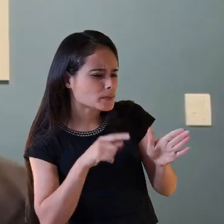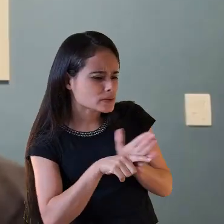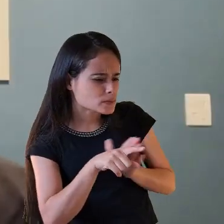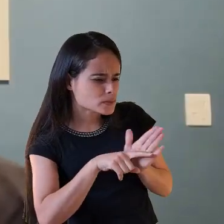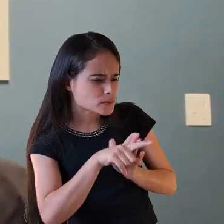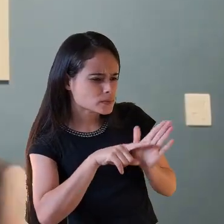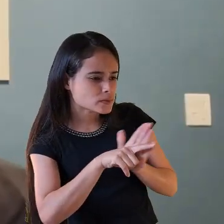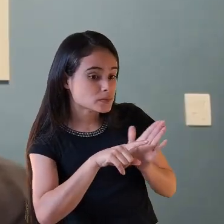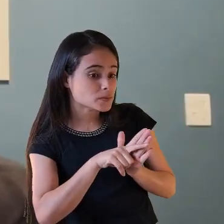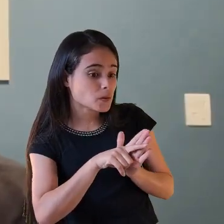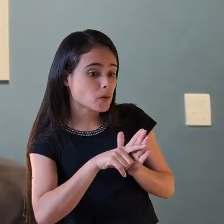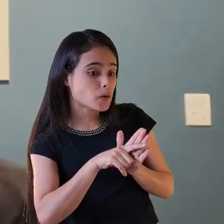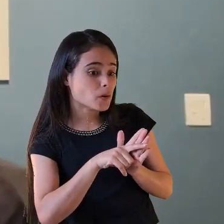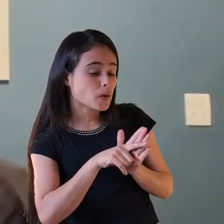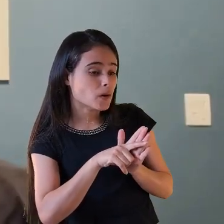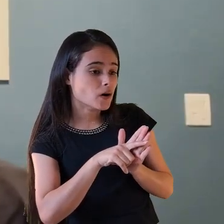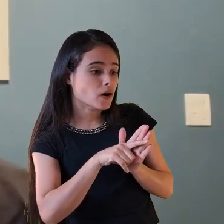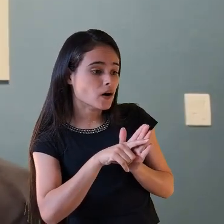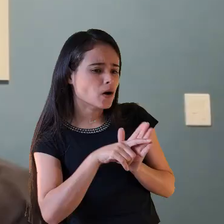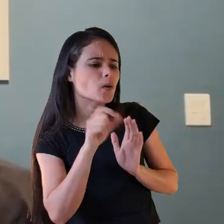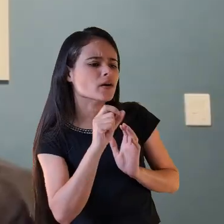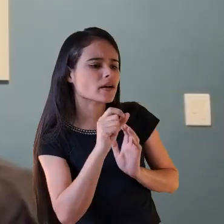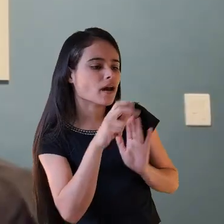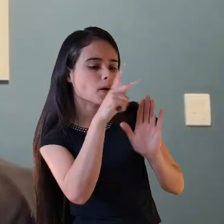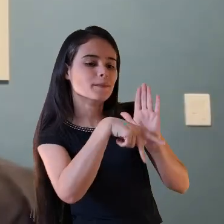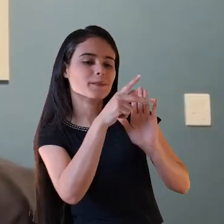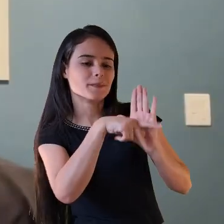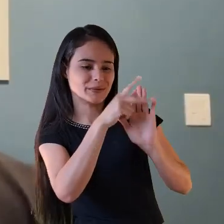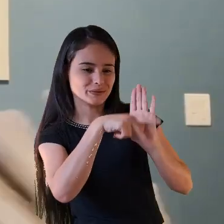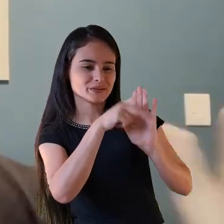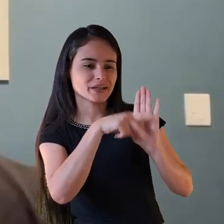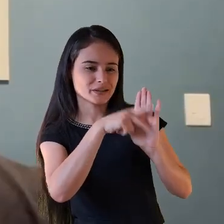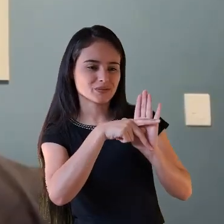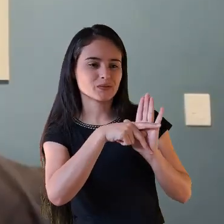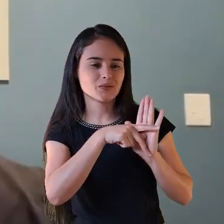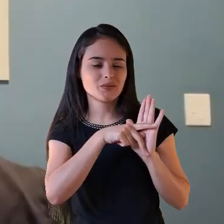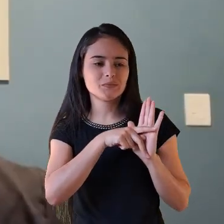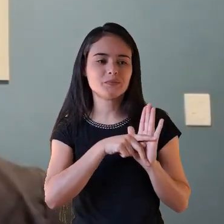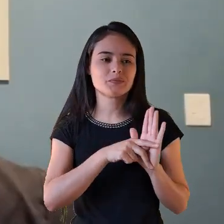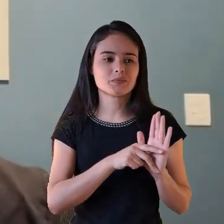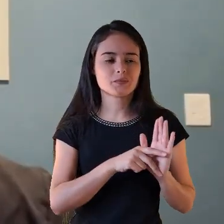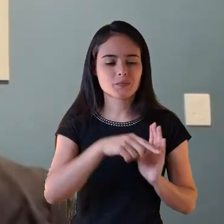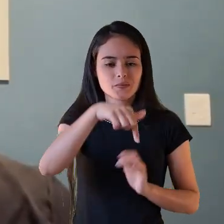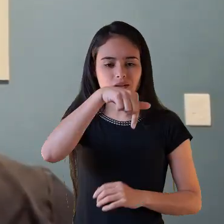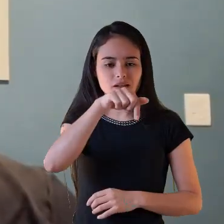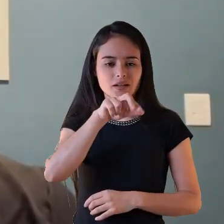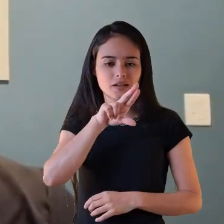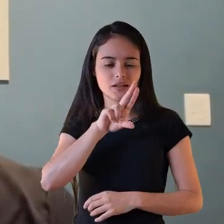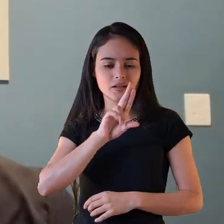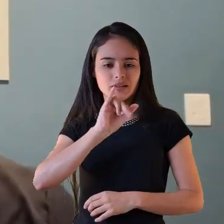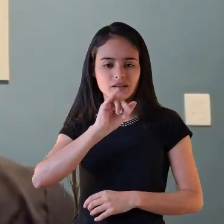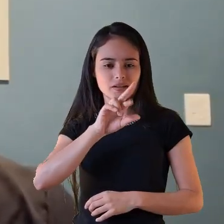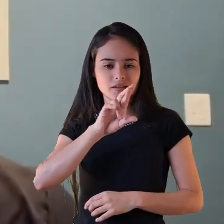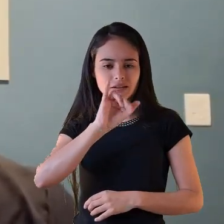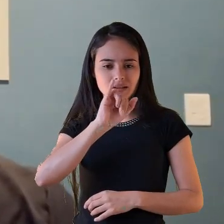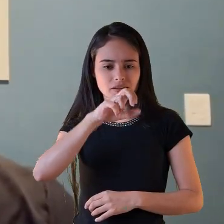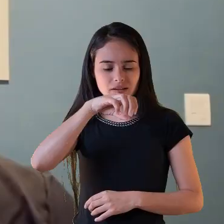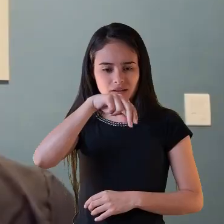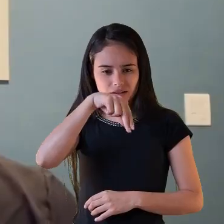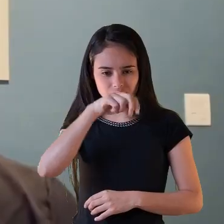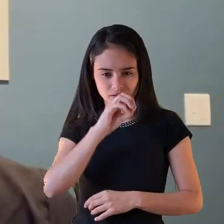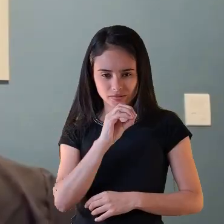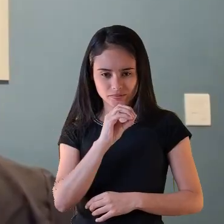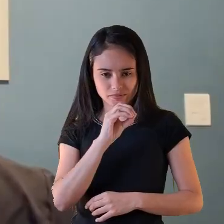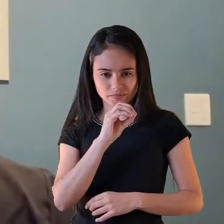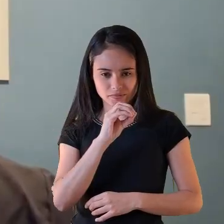me procuraram, sentei com todas elas, discuti o projeto que cada uma delas tinha para o que poderia ser um livro do Projeto Querino, e